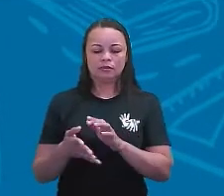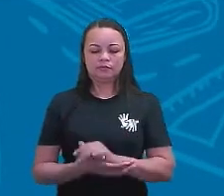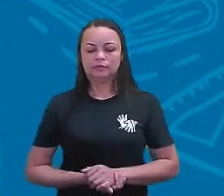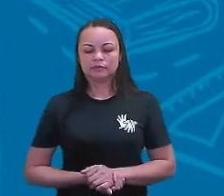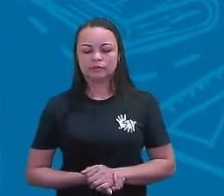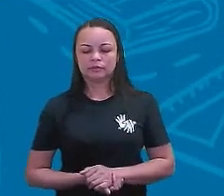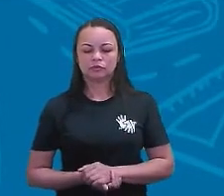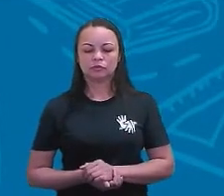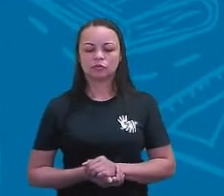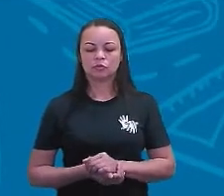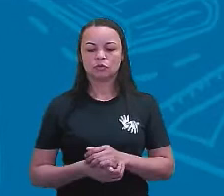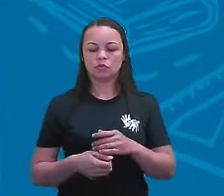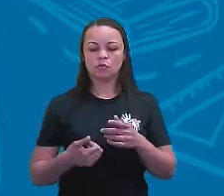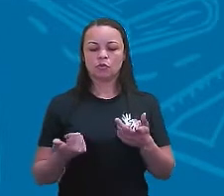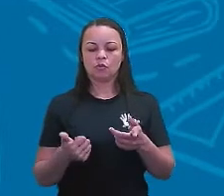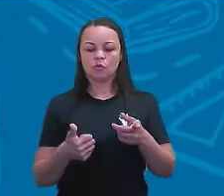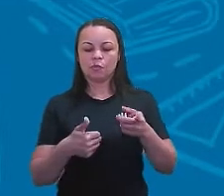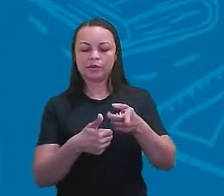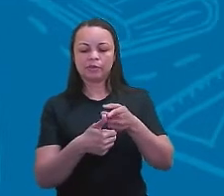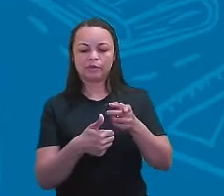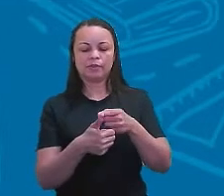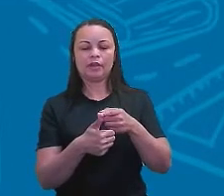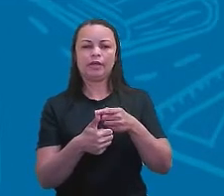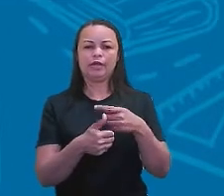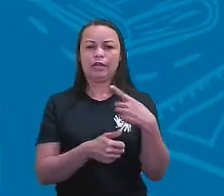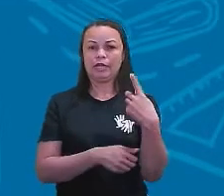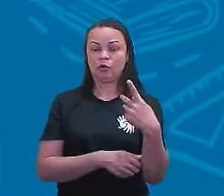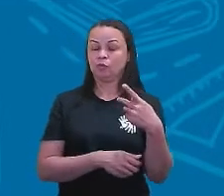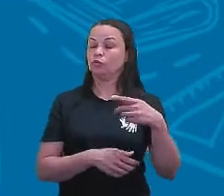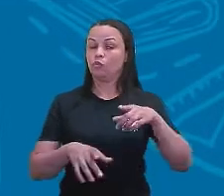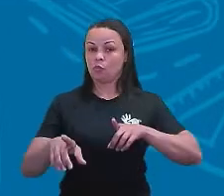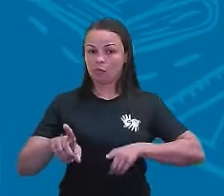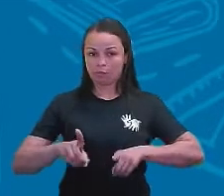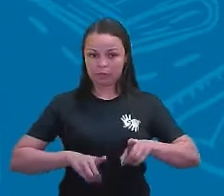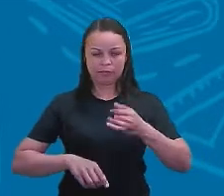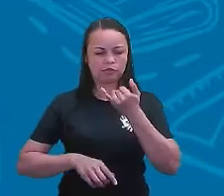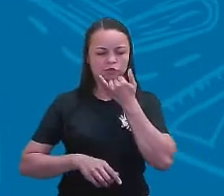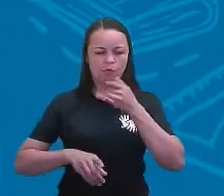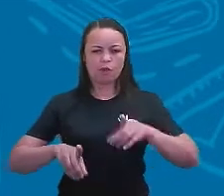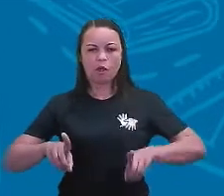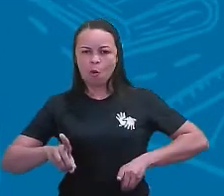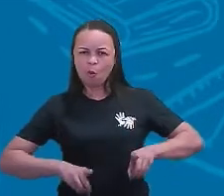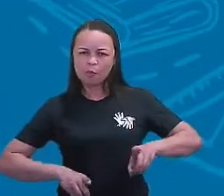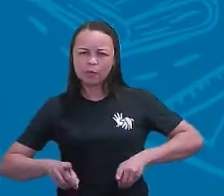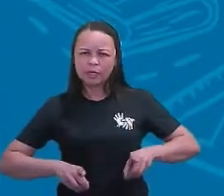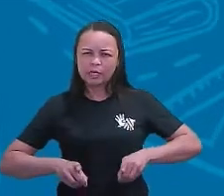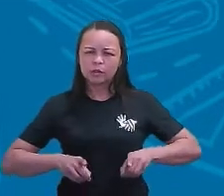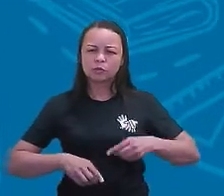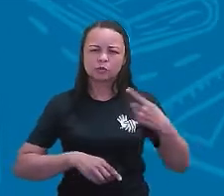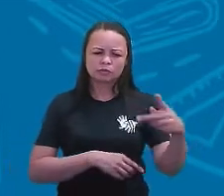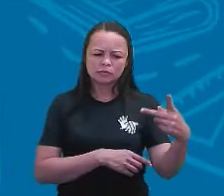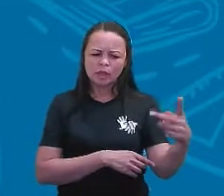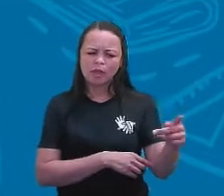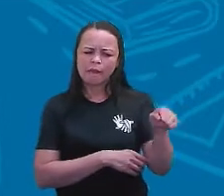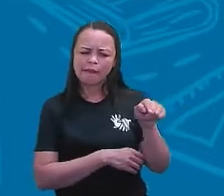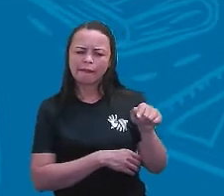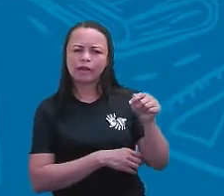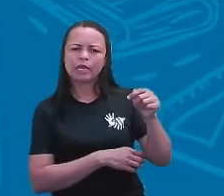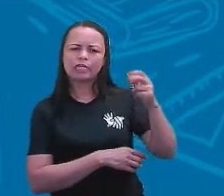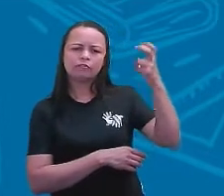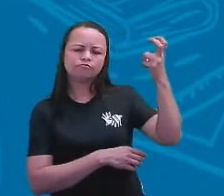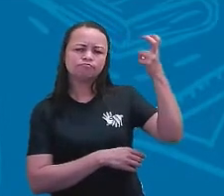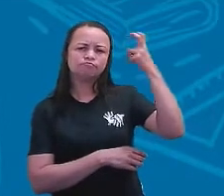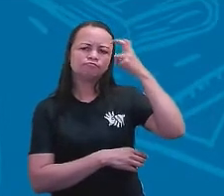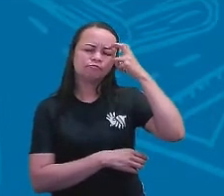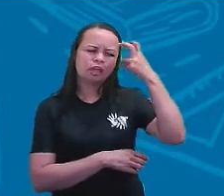smart than his brother. E aí a gente tem, o primo dele é menos inteligente do que o